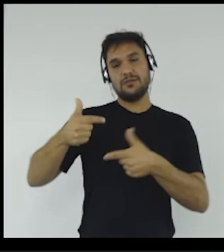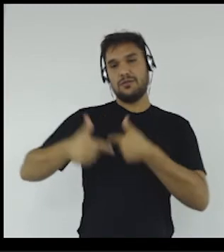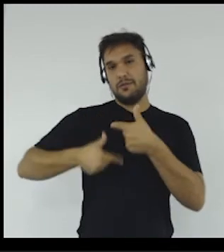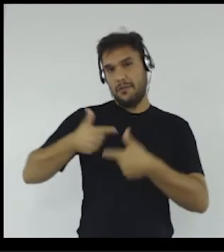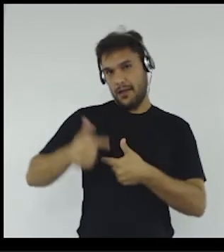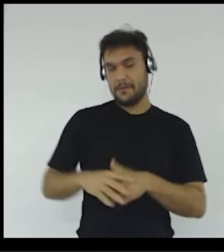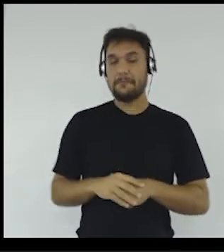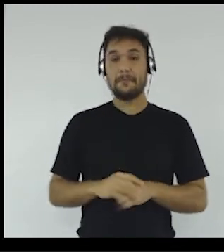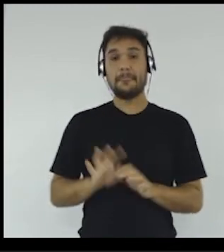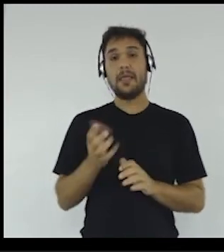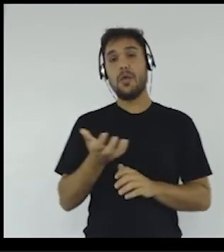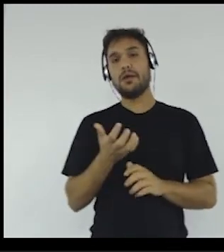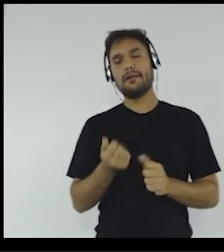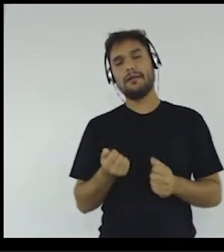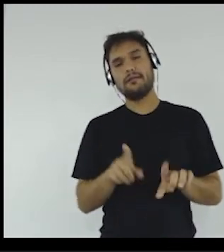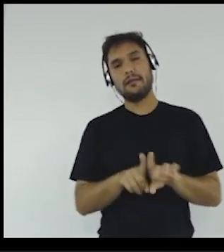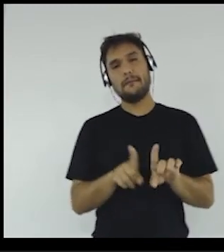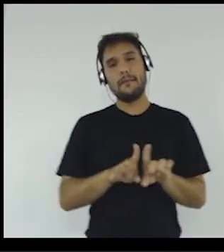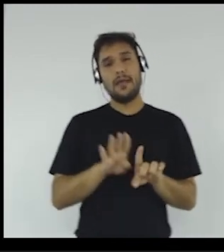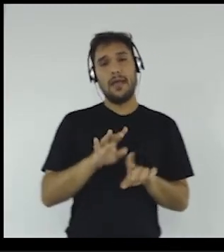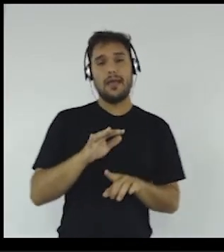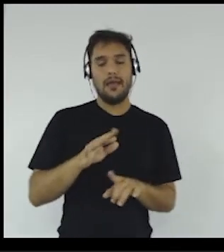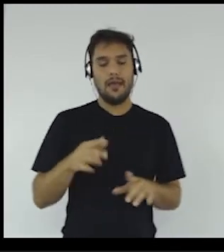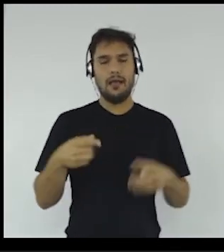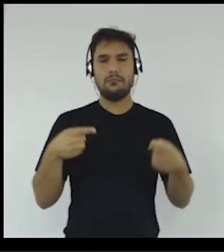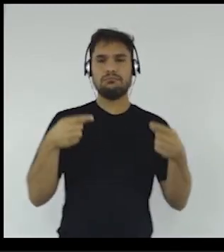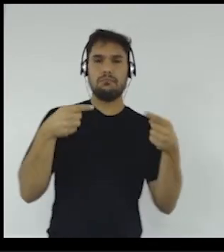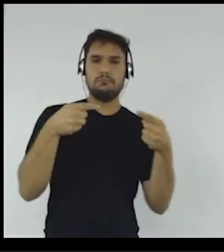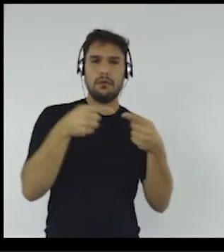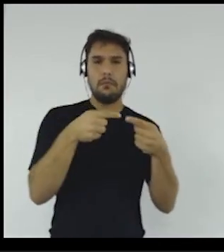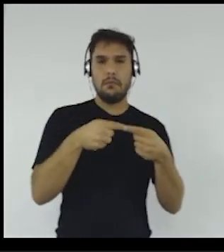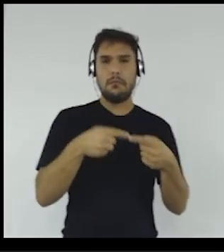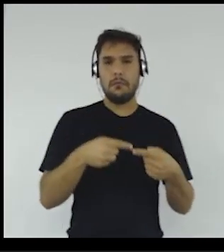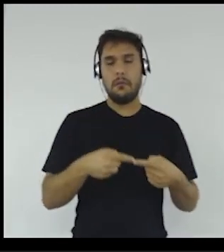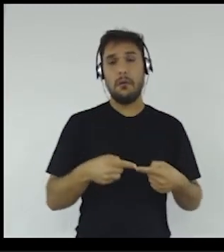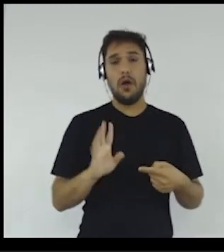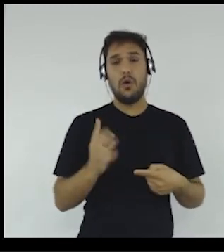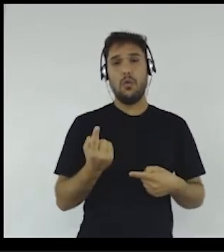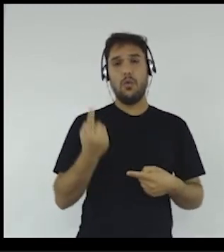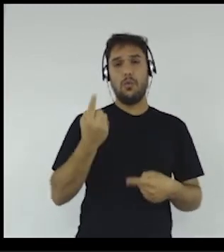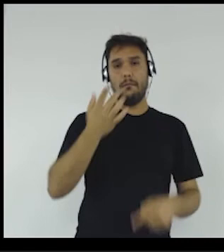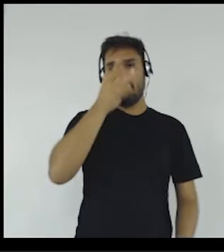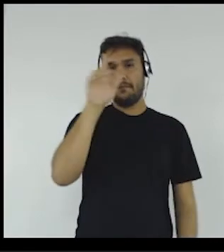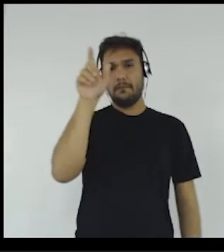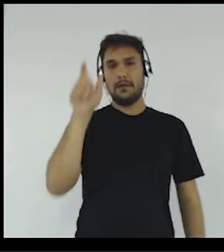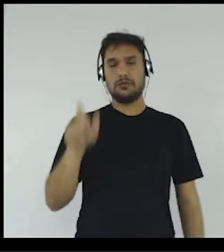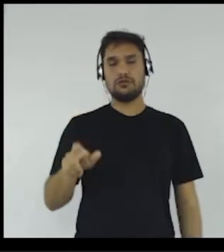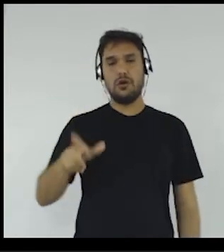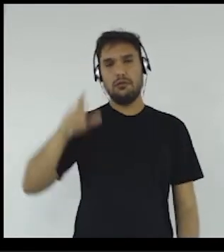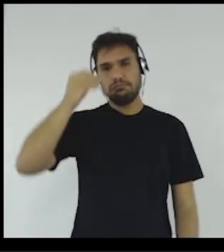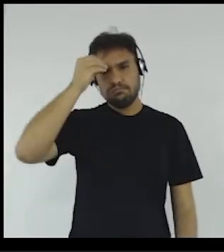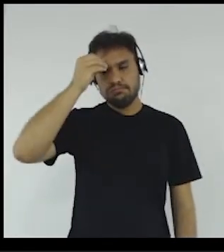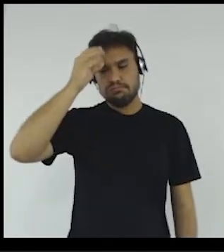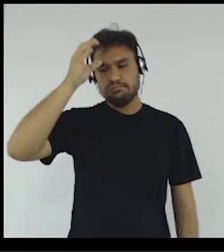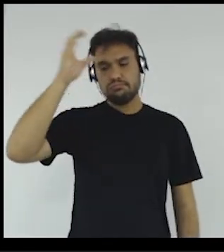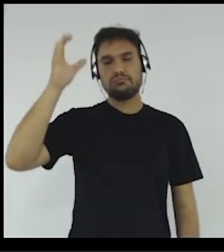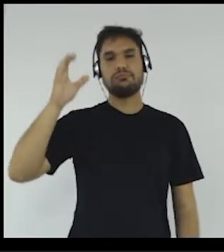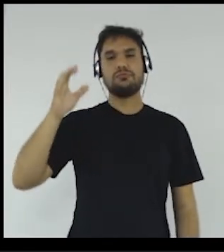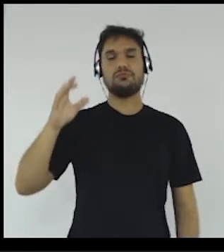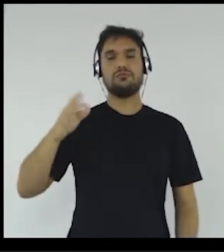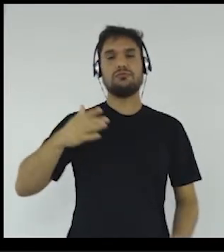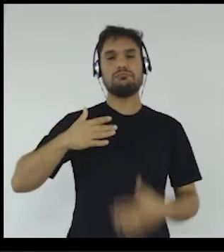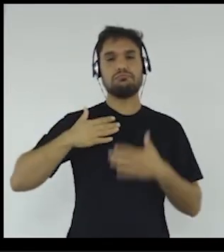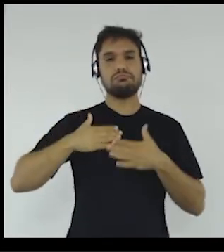direito, queria enaltecer a perfeita harmonia de qualidades num único ser, de sabedoria,